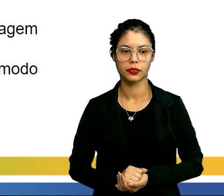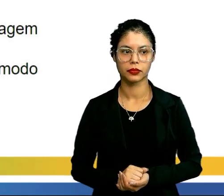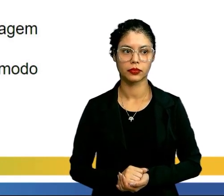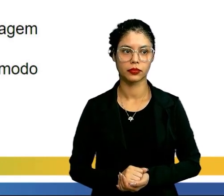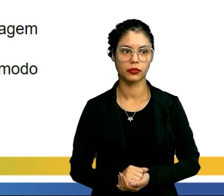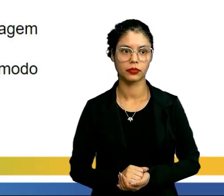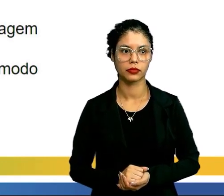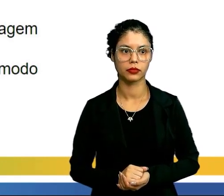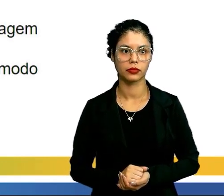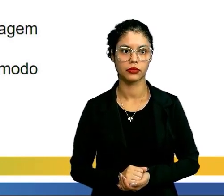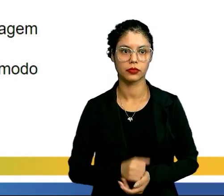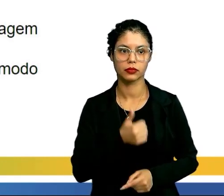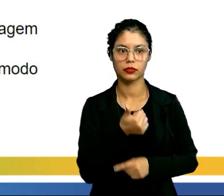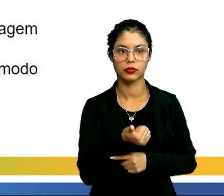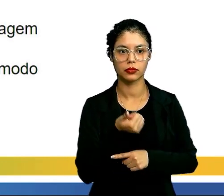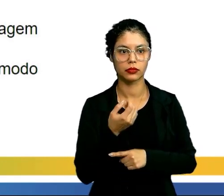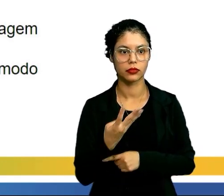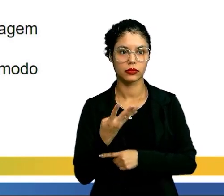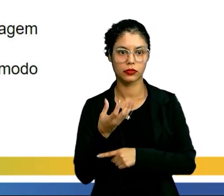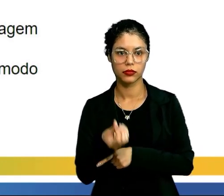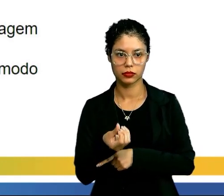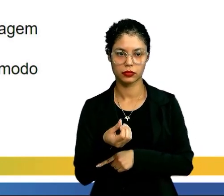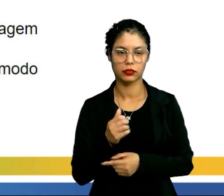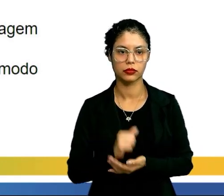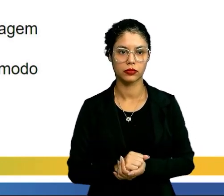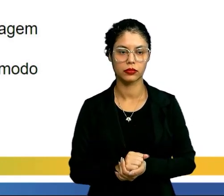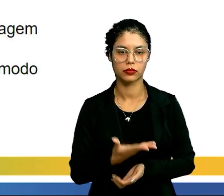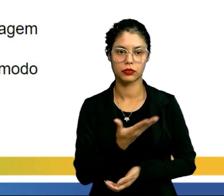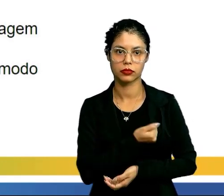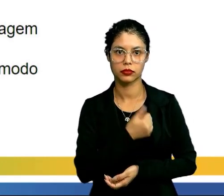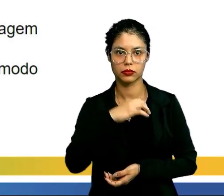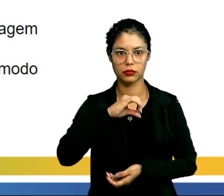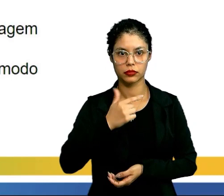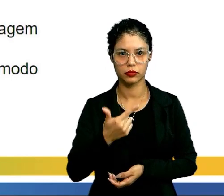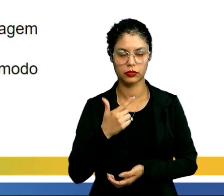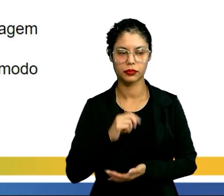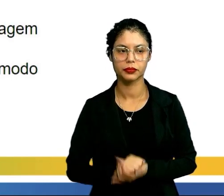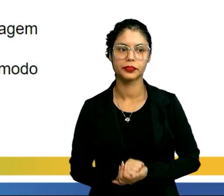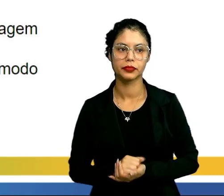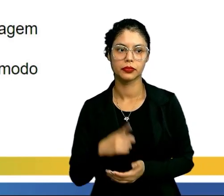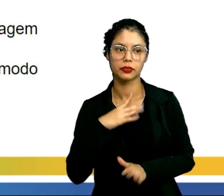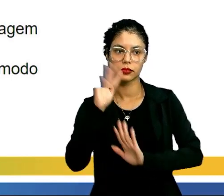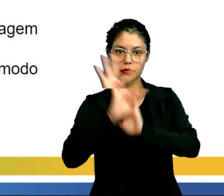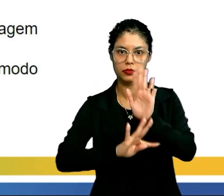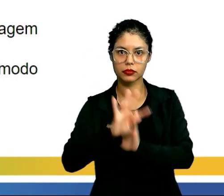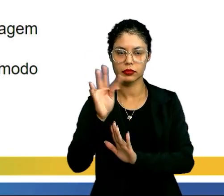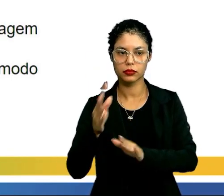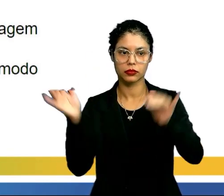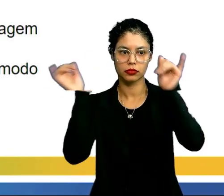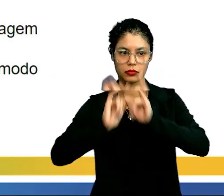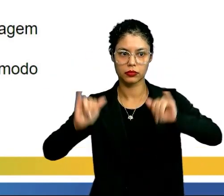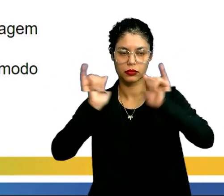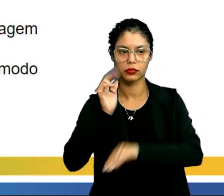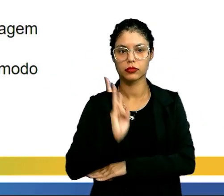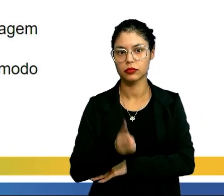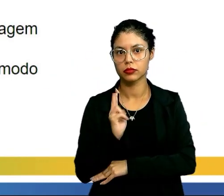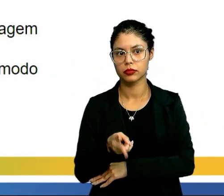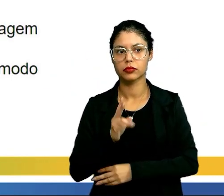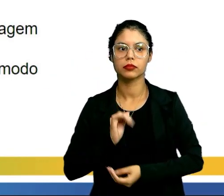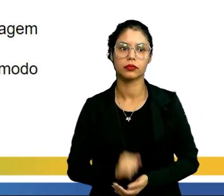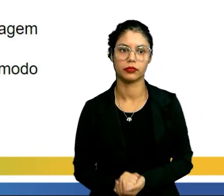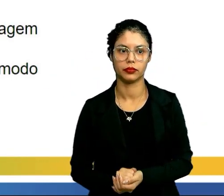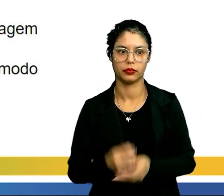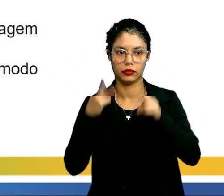Então, lá na página 146, questão número 92, nós temos aí: o texto publicitário,